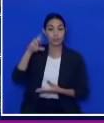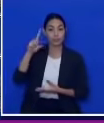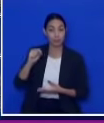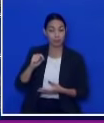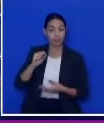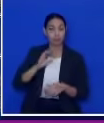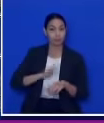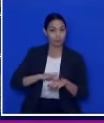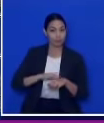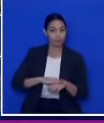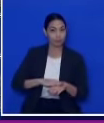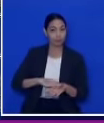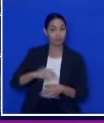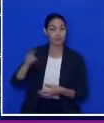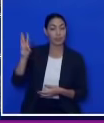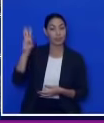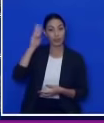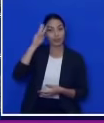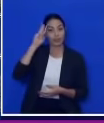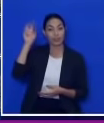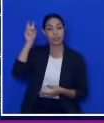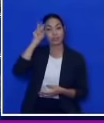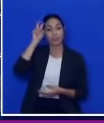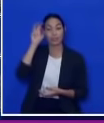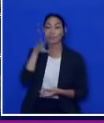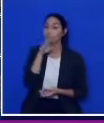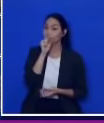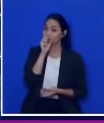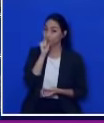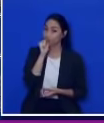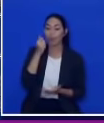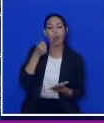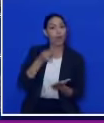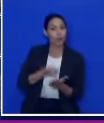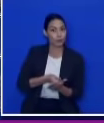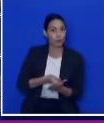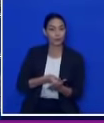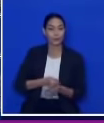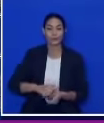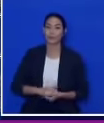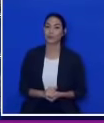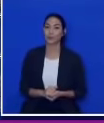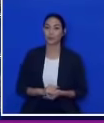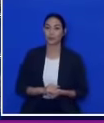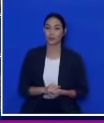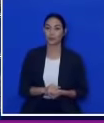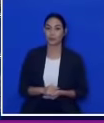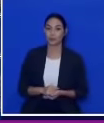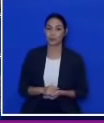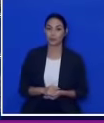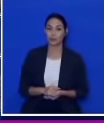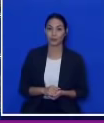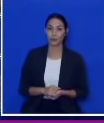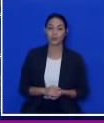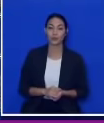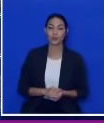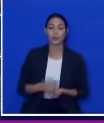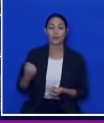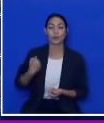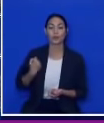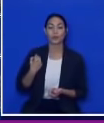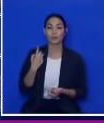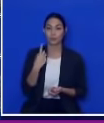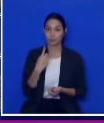Sena. Na terça, na quinta e no sábado. Então não deixe de apostar. Mais uma bola chegando, é número